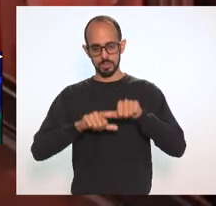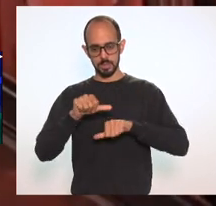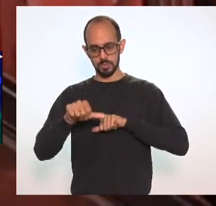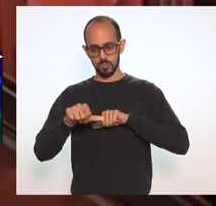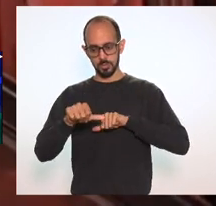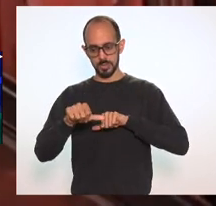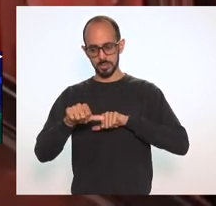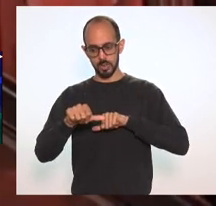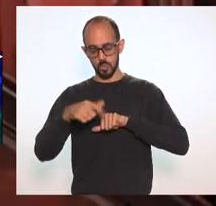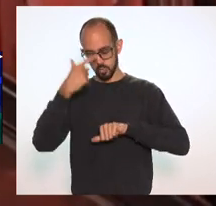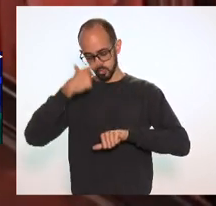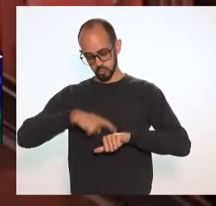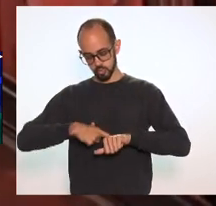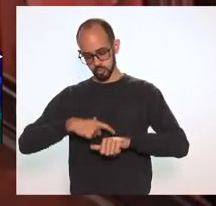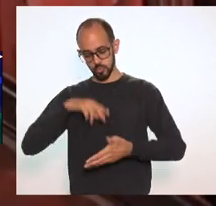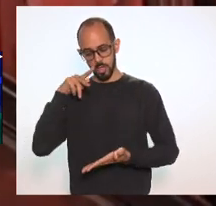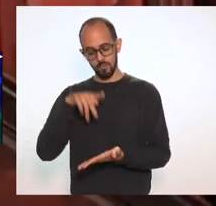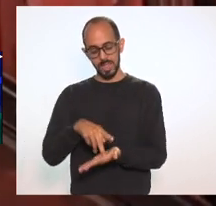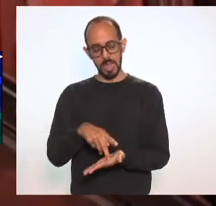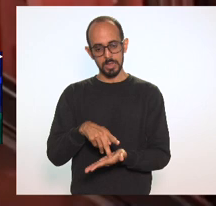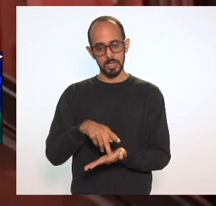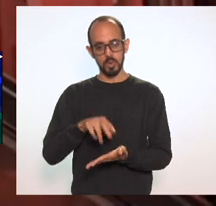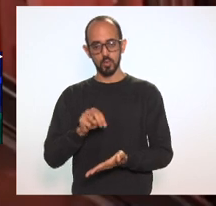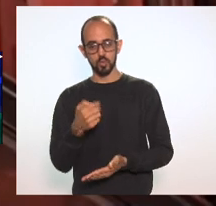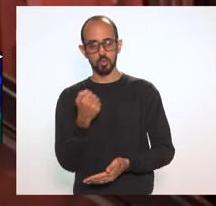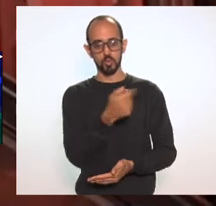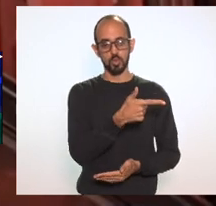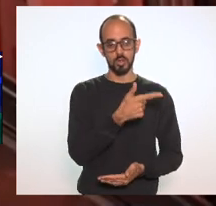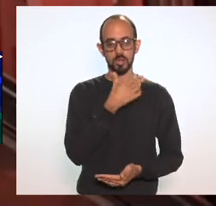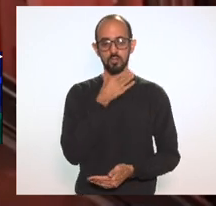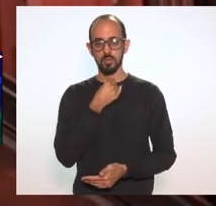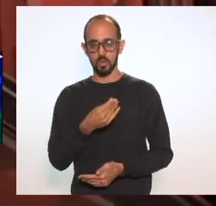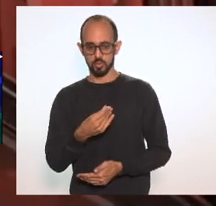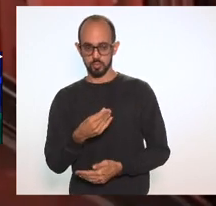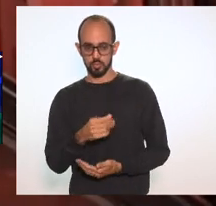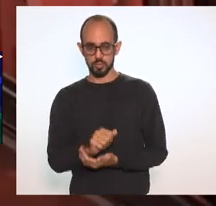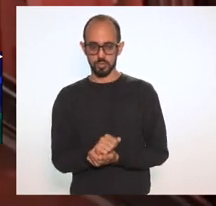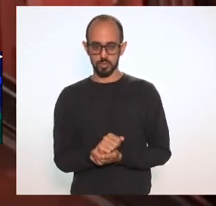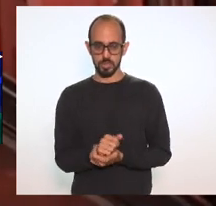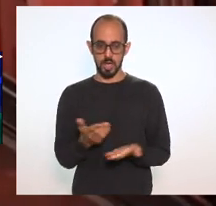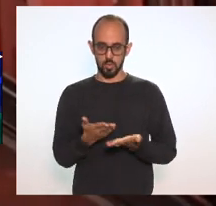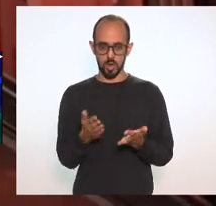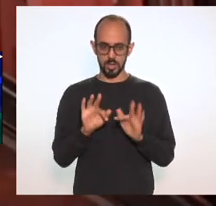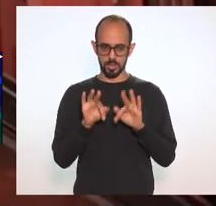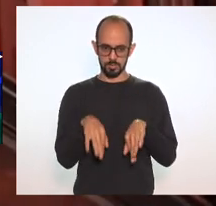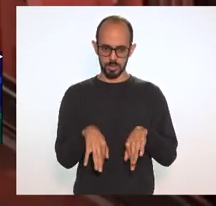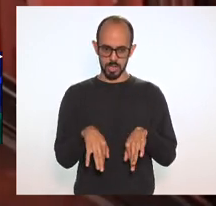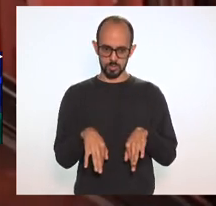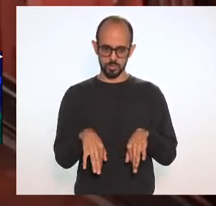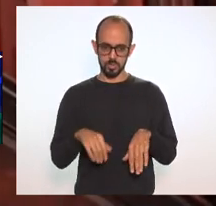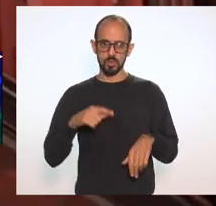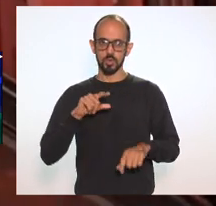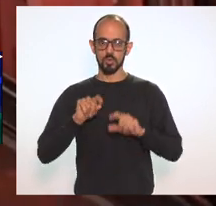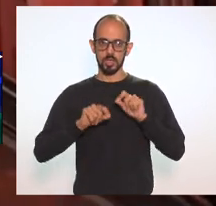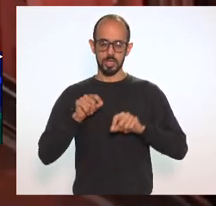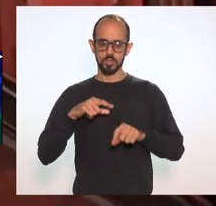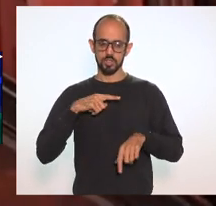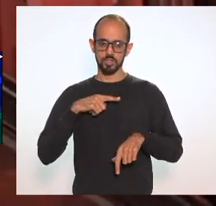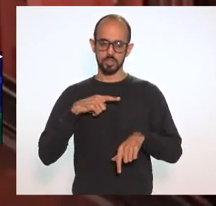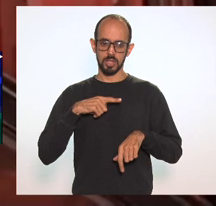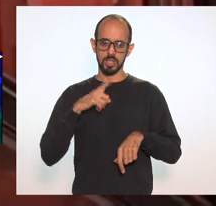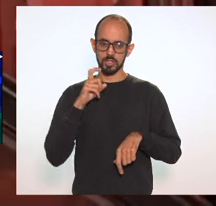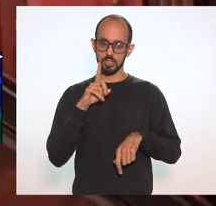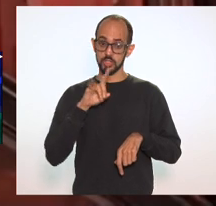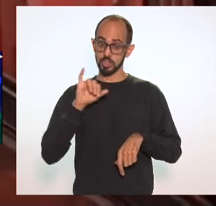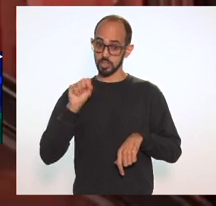autenticidade do que na hipocrisia e já terminou do senhor presidente a verdade é que vivemos Dias bem difíceis tempo de